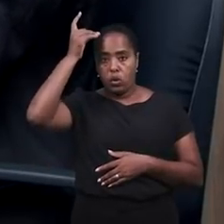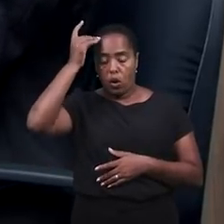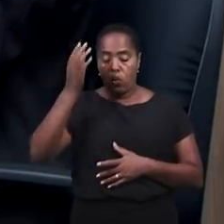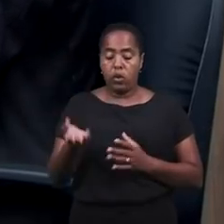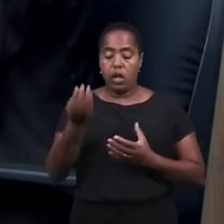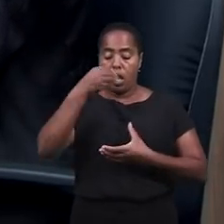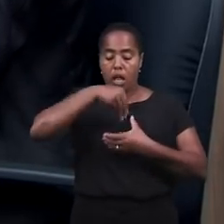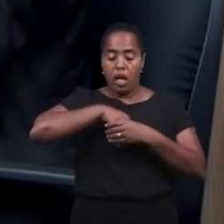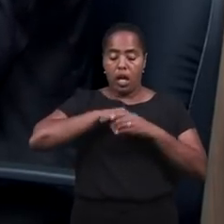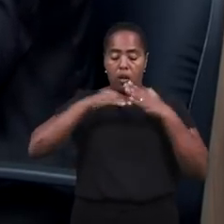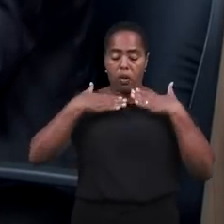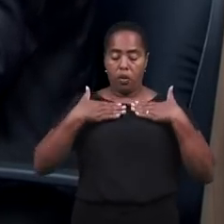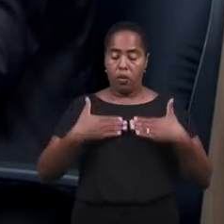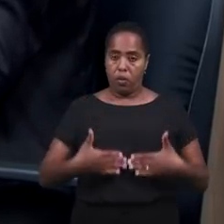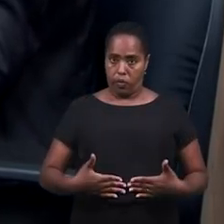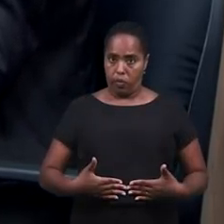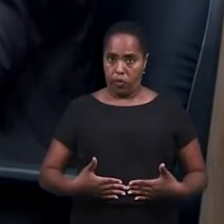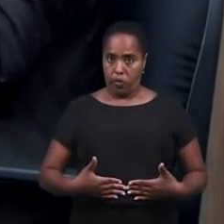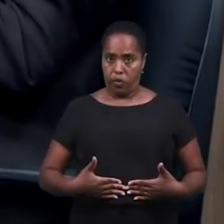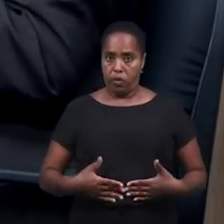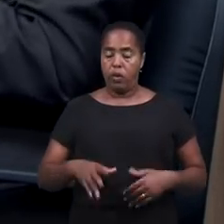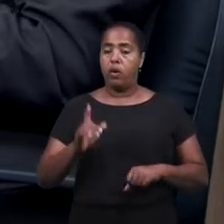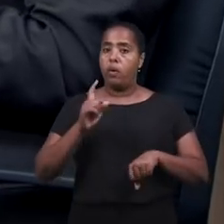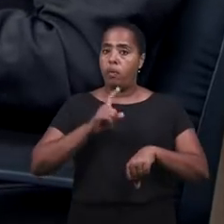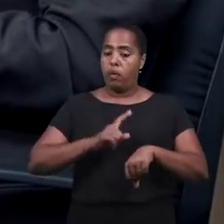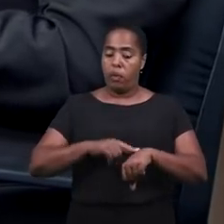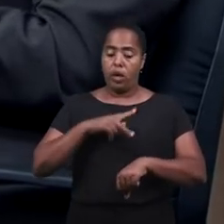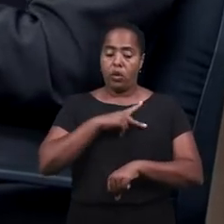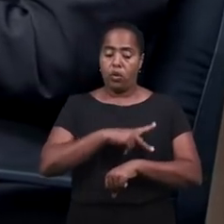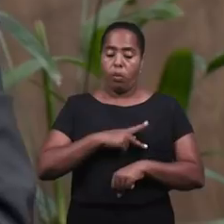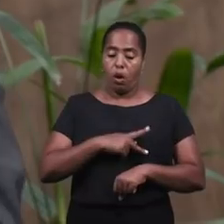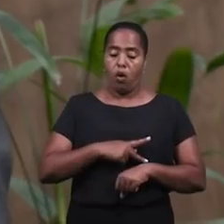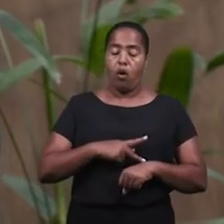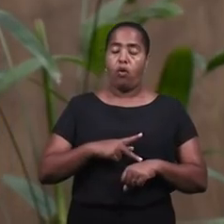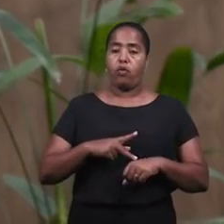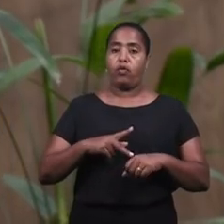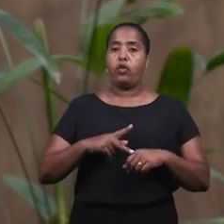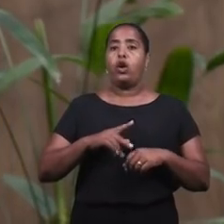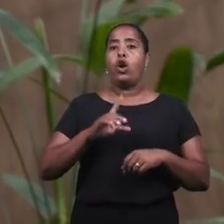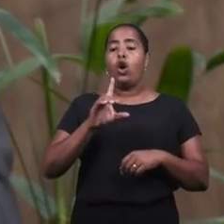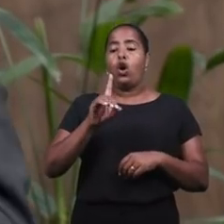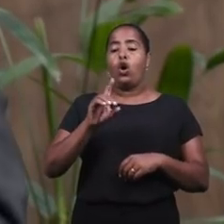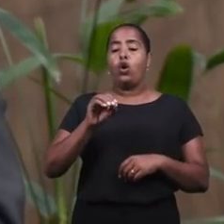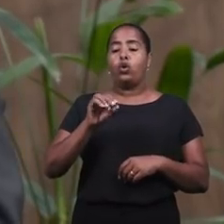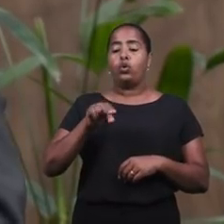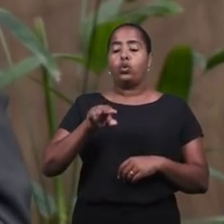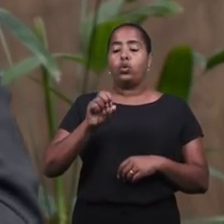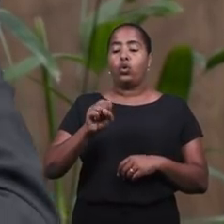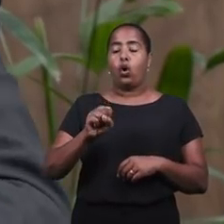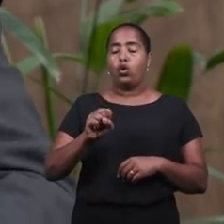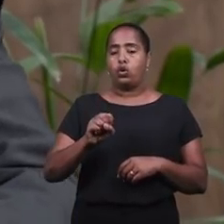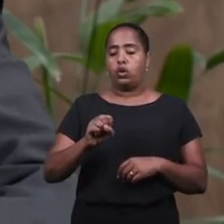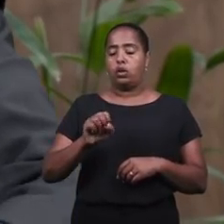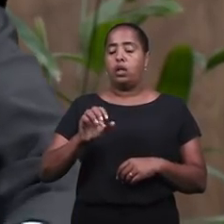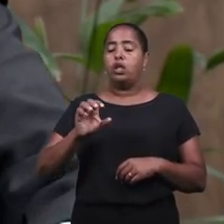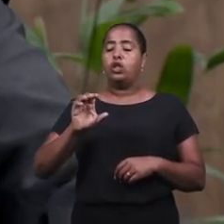dons estão no corpo. Então, quando Paulo diz dons de curar, ele vê